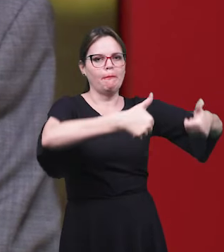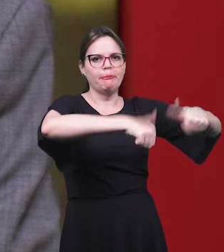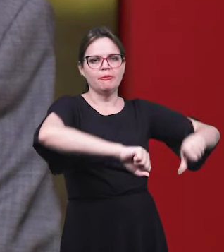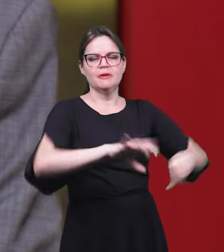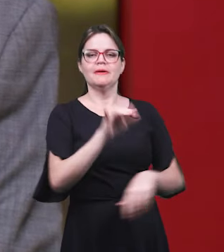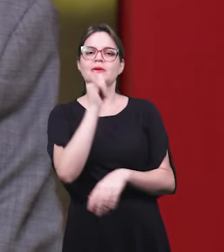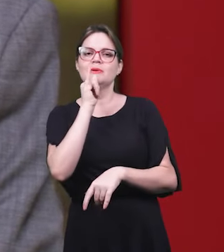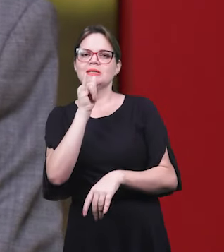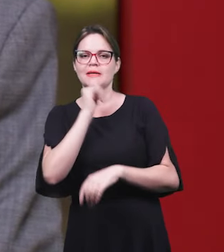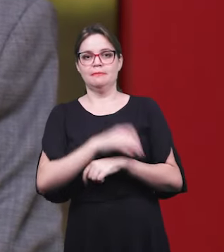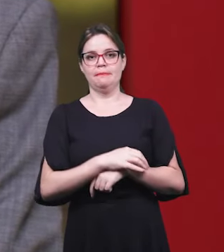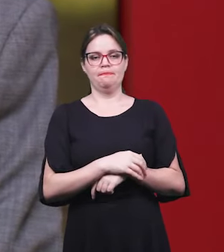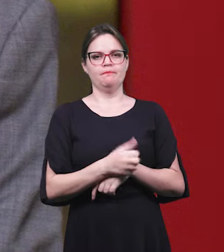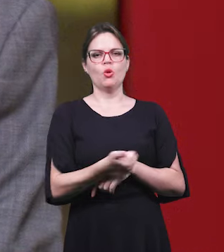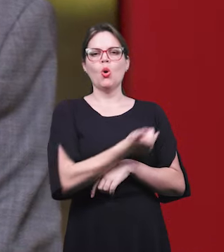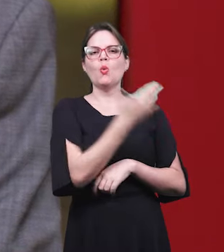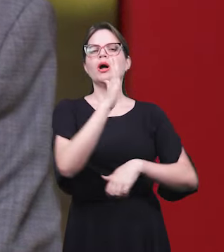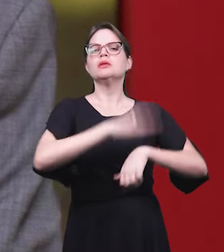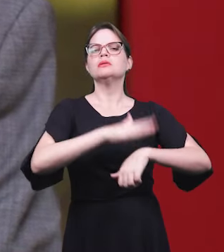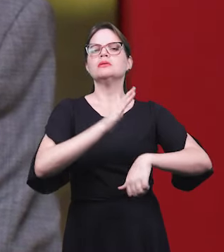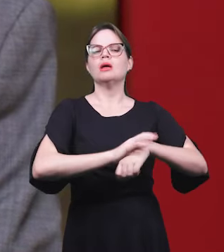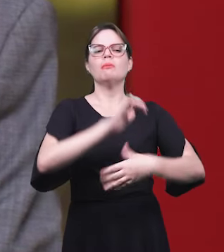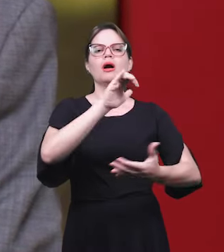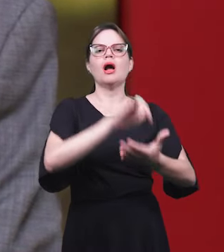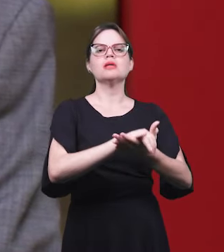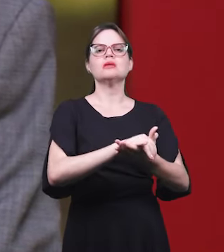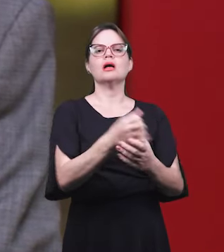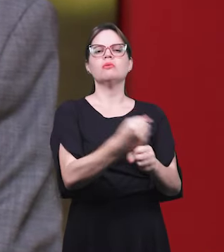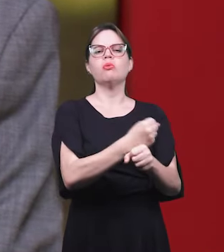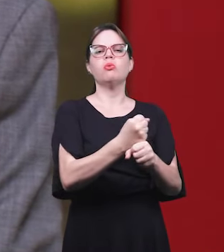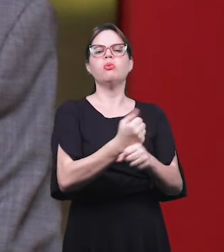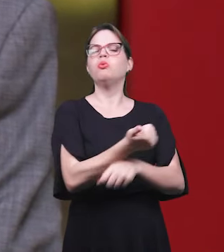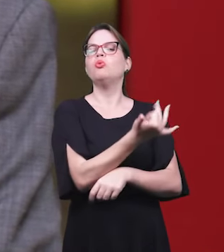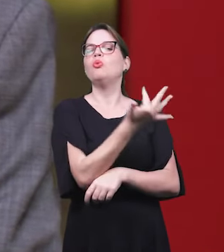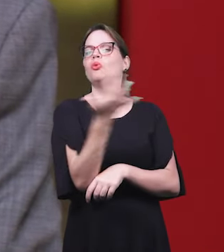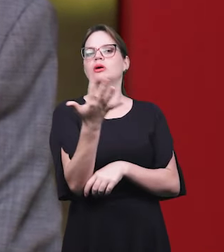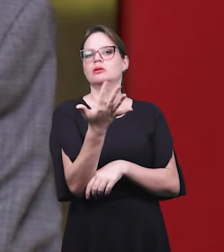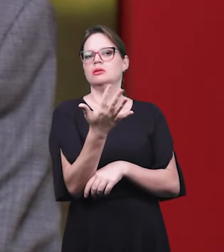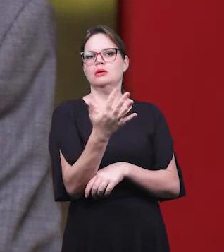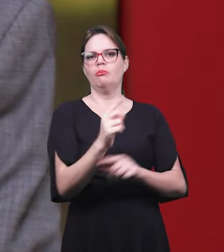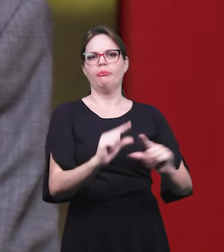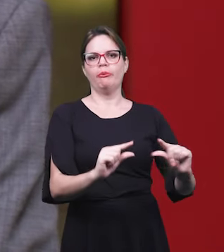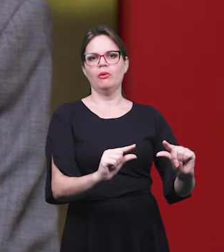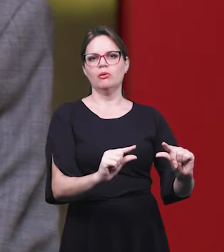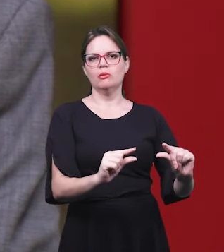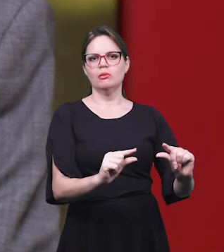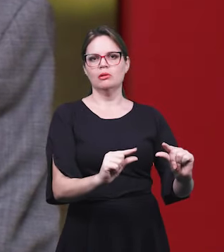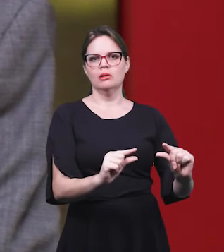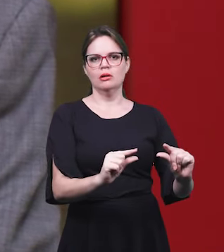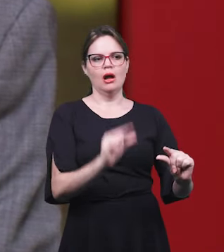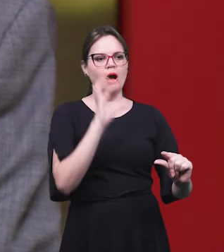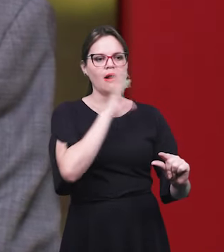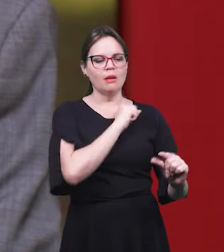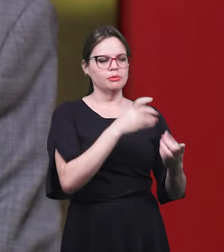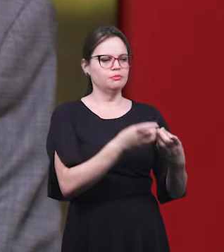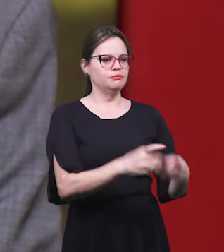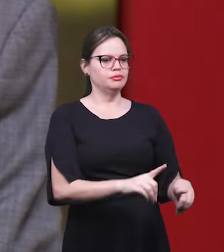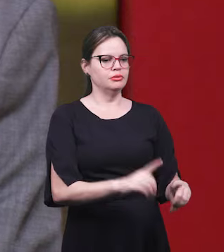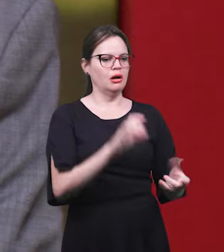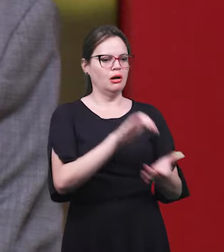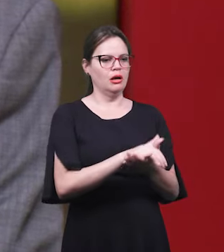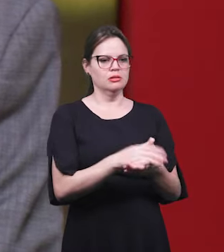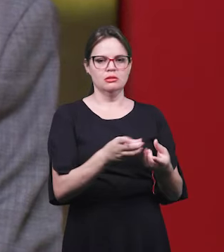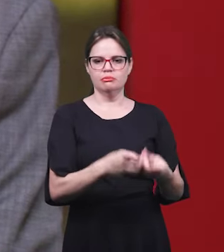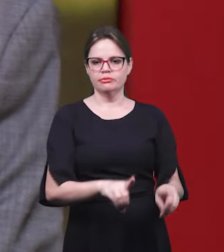tempo de duração dos casamentos estão cada vez menor no Brasil. Eles estão se separando com muito menos tempo de casado.